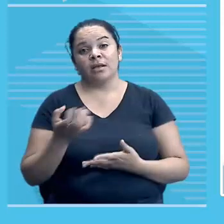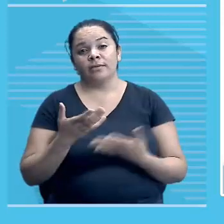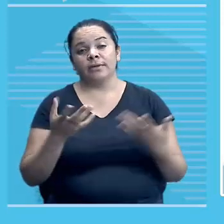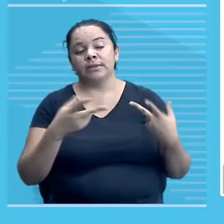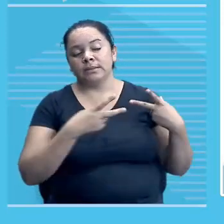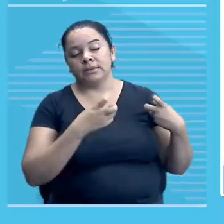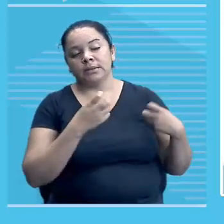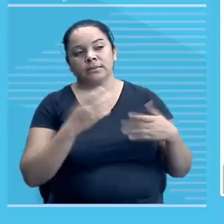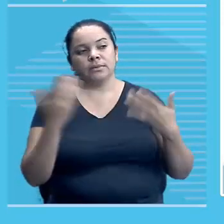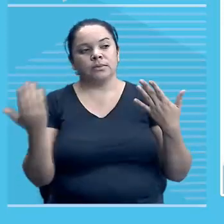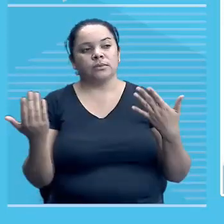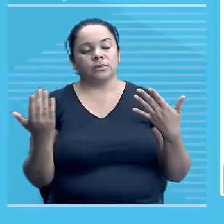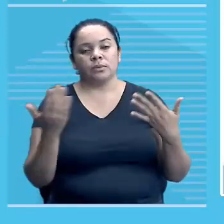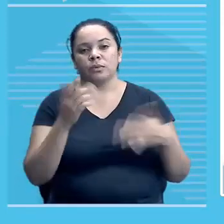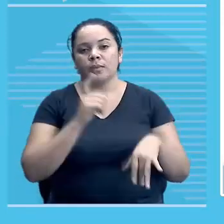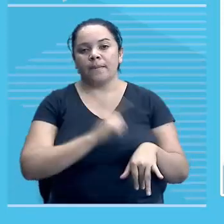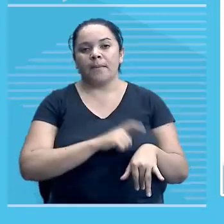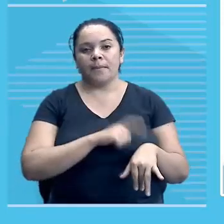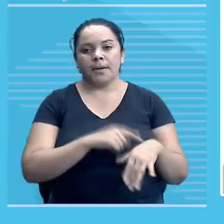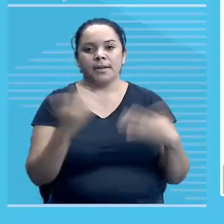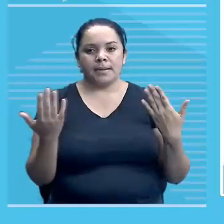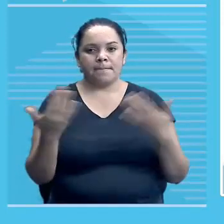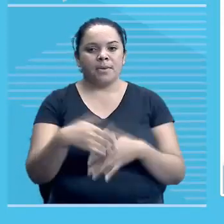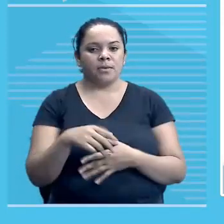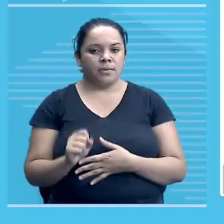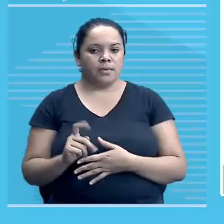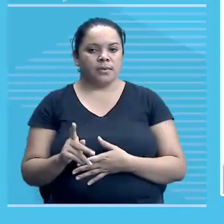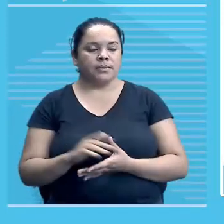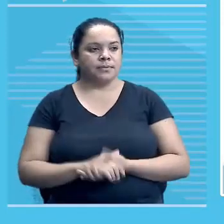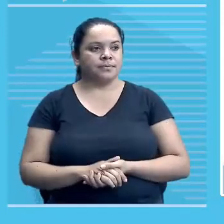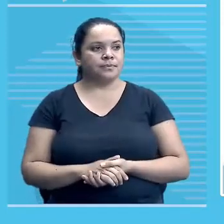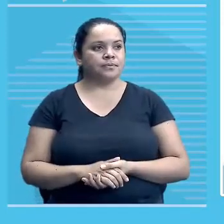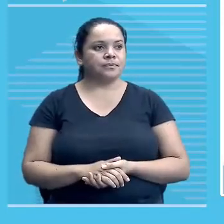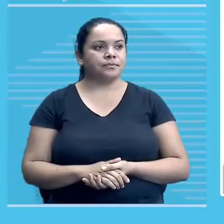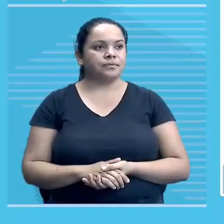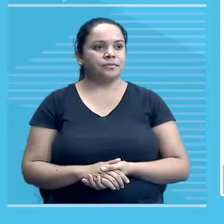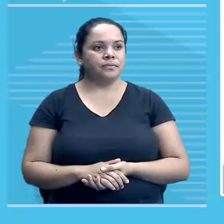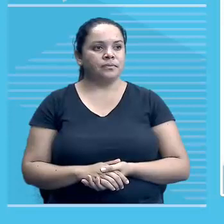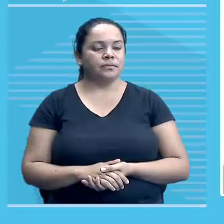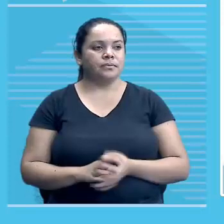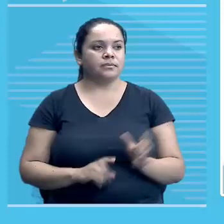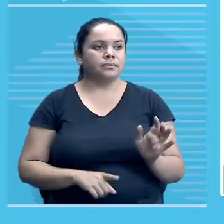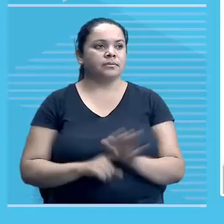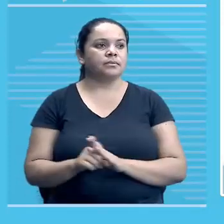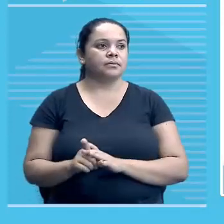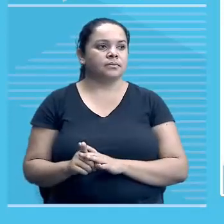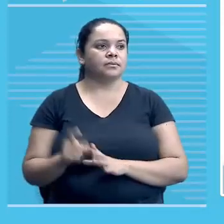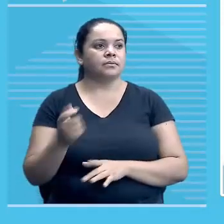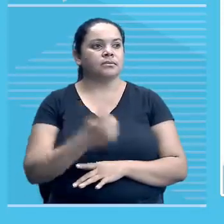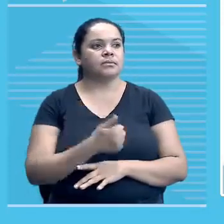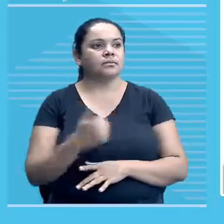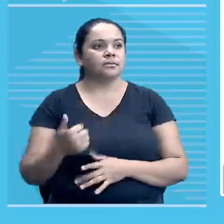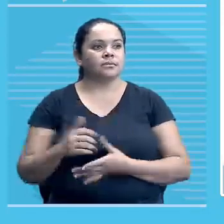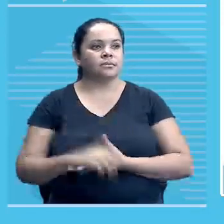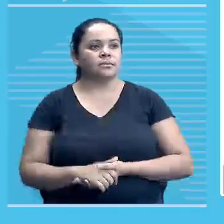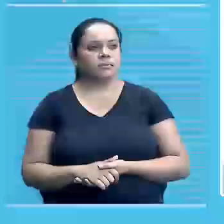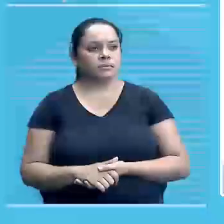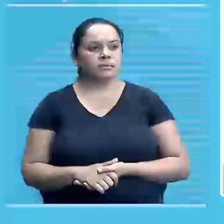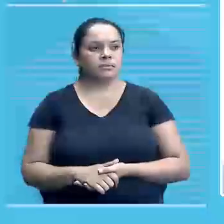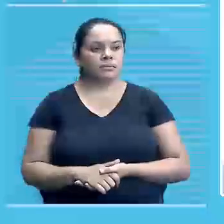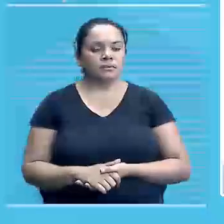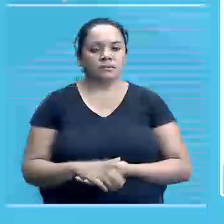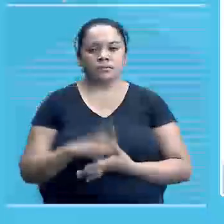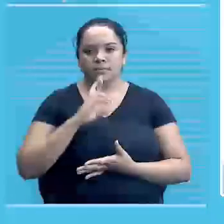na hora da prova. Beleza? Bora fazer a nossa última questãozinha aqui. Letra D de